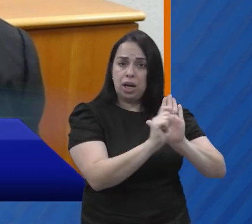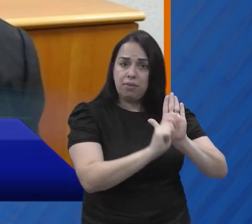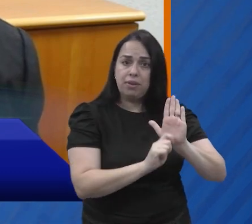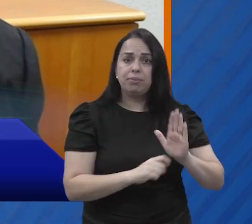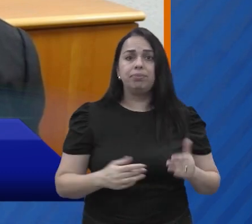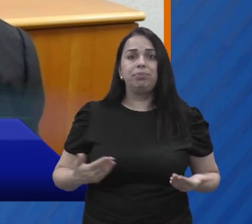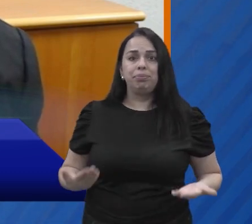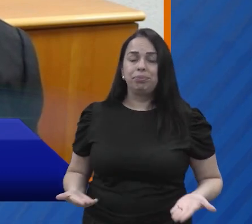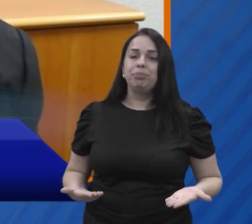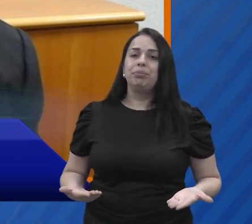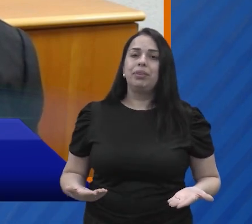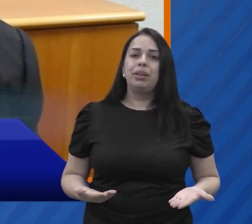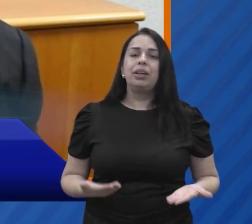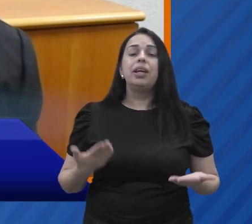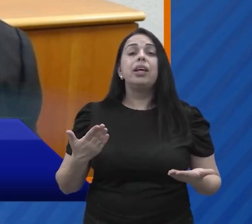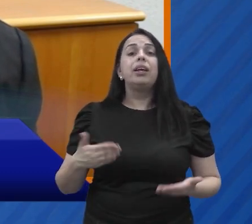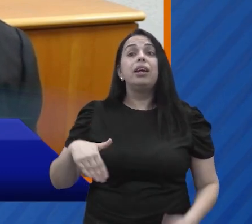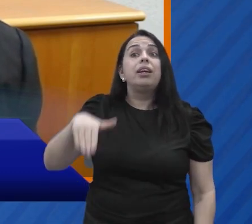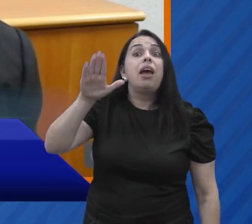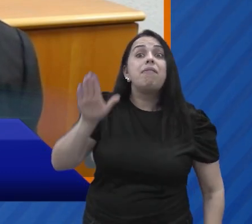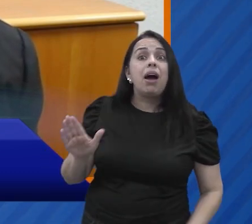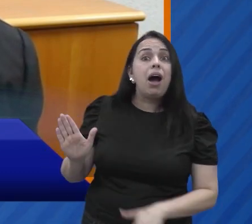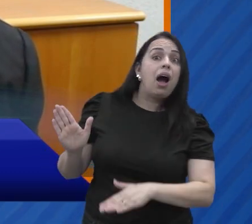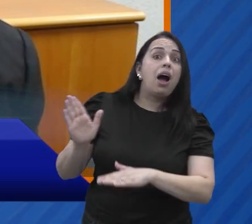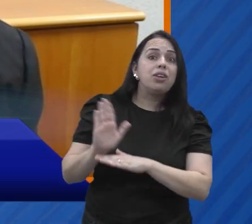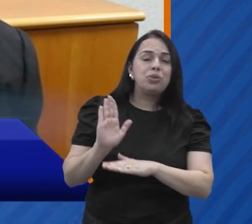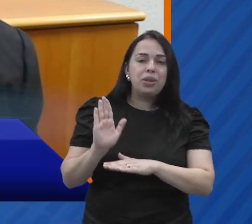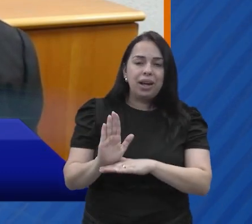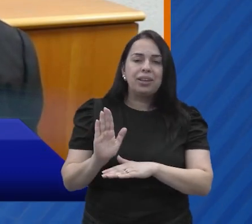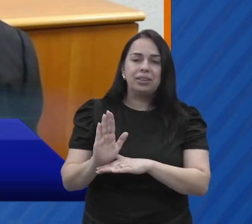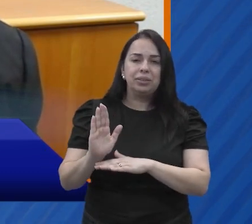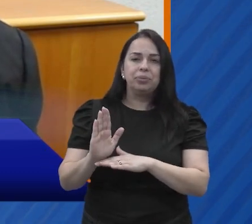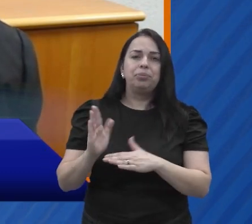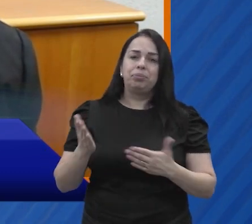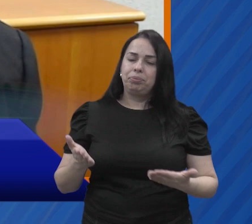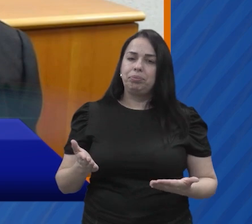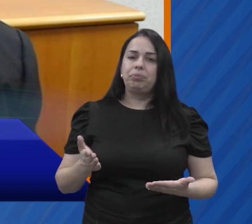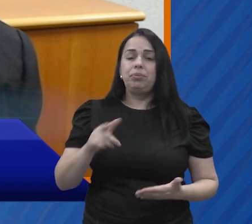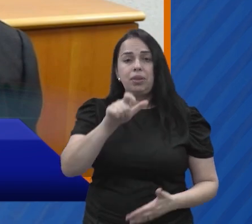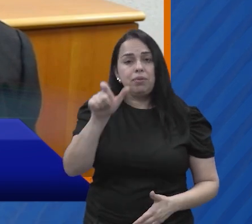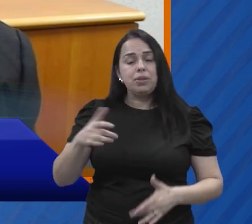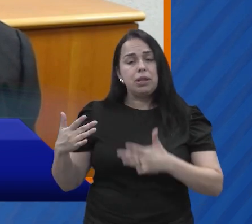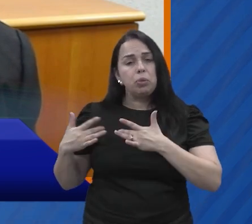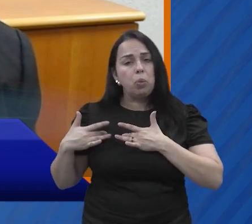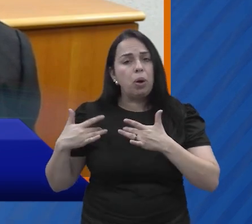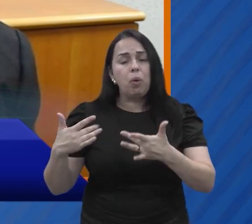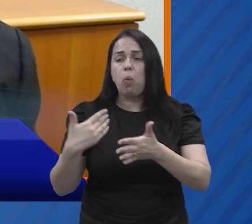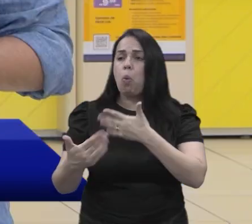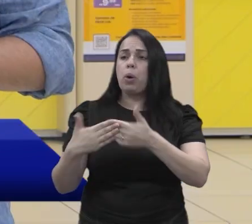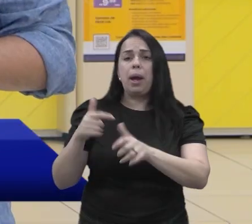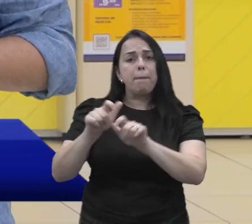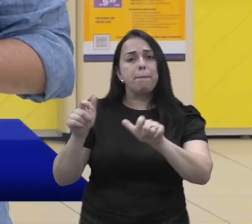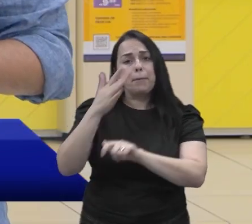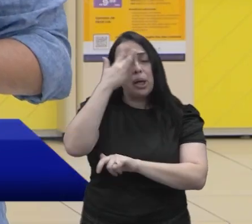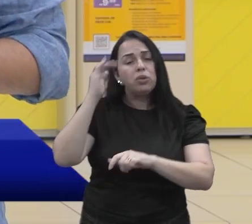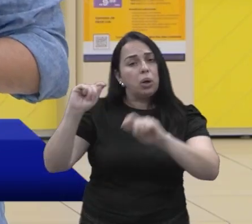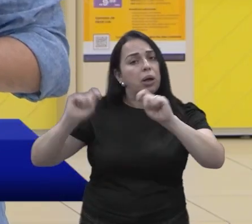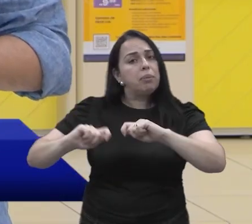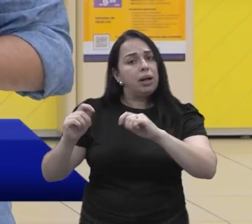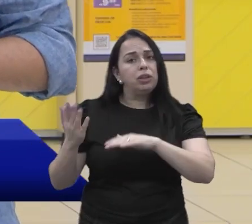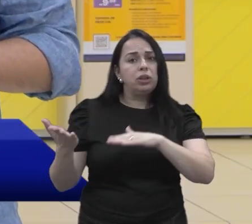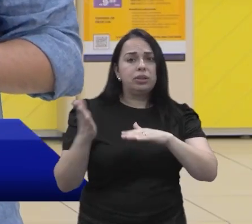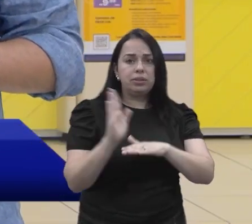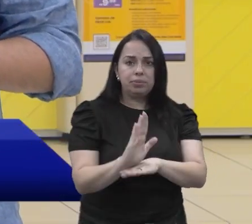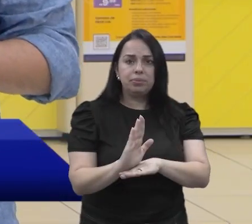e pessoas com deficiências de qualquer idade. Esses são os públicos que podem escrever a cartinha. Muito bem, e quem